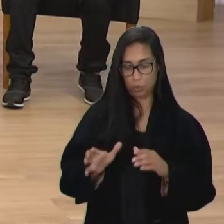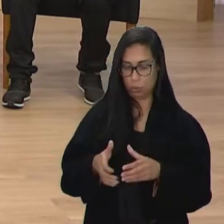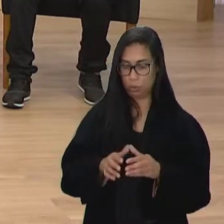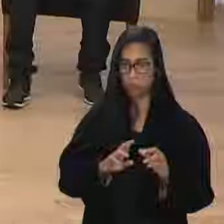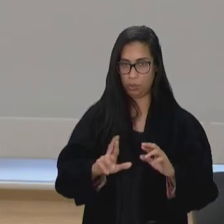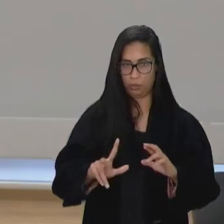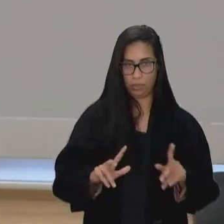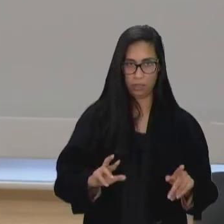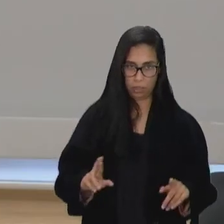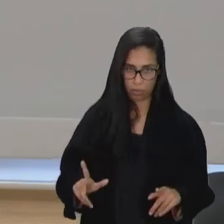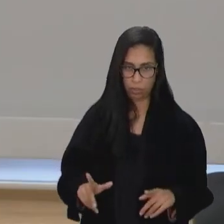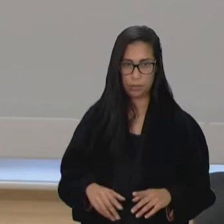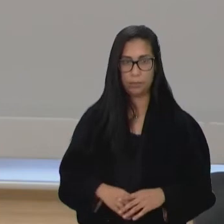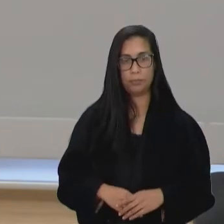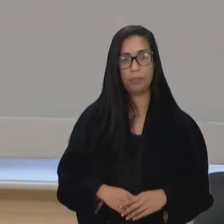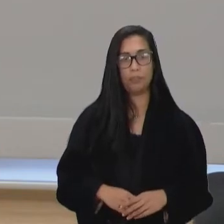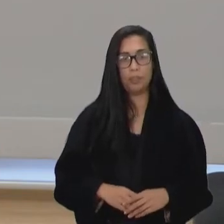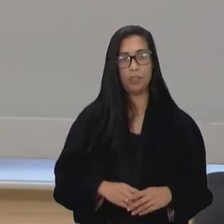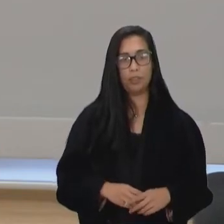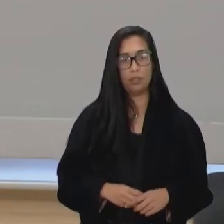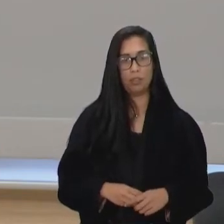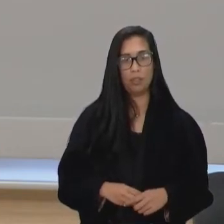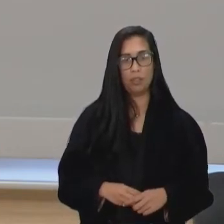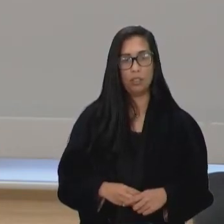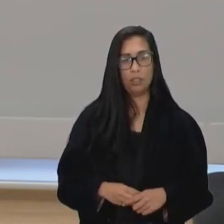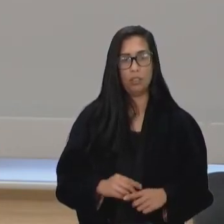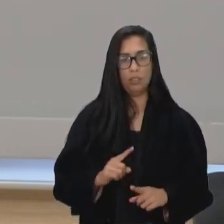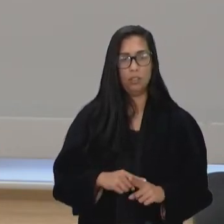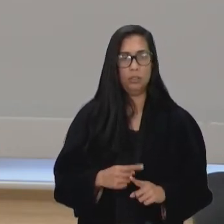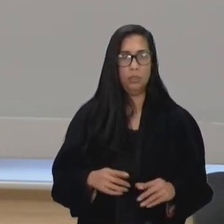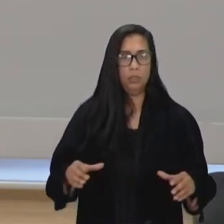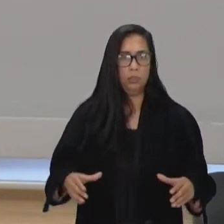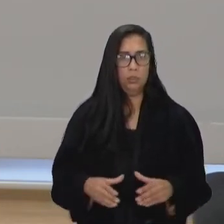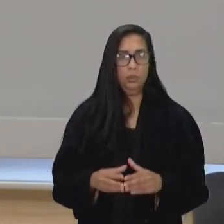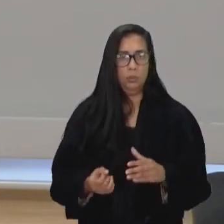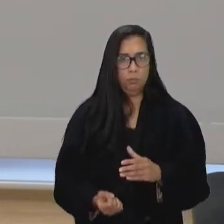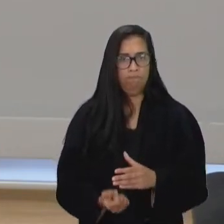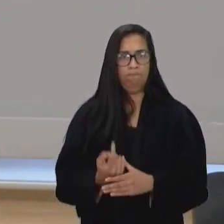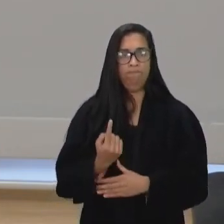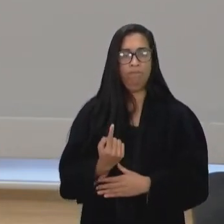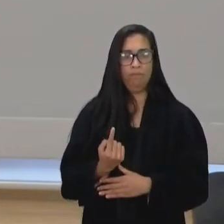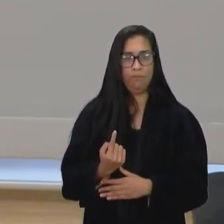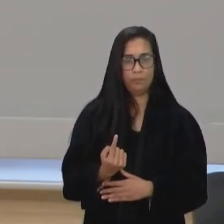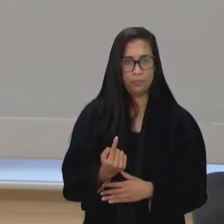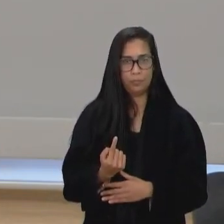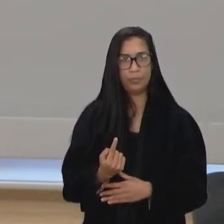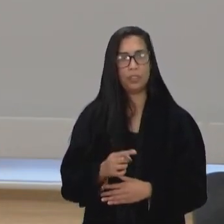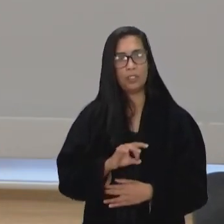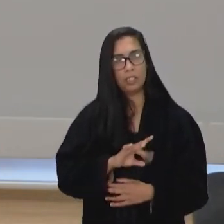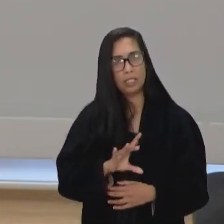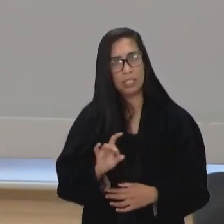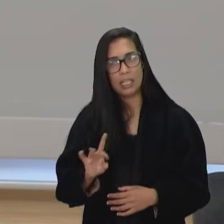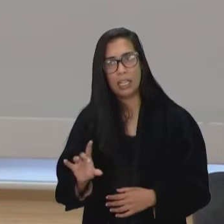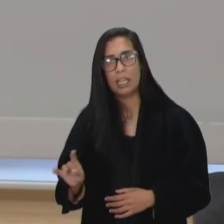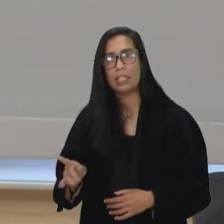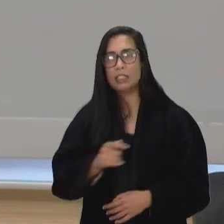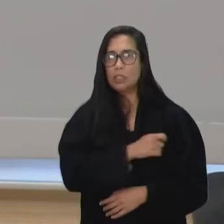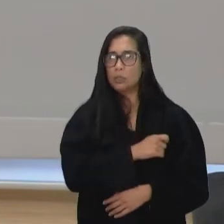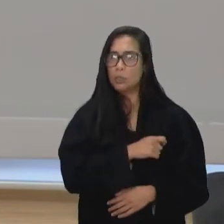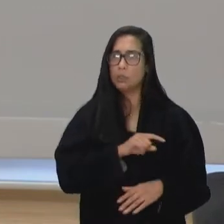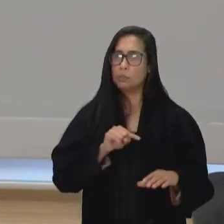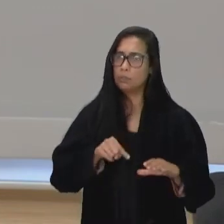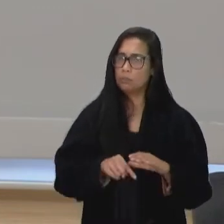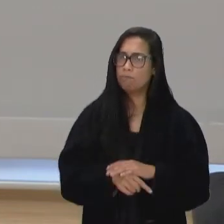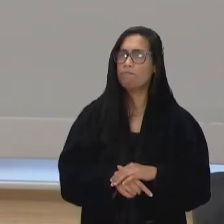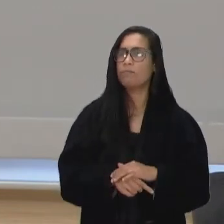assim, quando a gente decidiu fazer um grupão todo de um só, a gente colocou acho que a gente meio que olhou cada personagem de cada um e falou, pô, dá algo